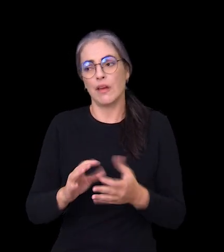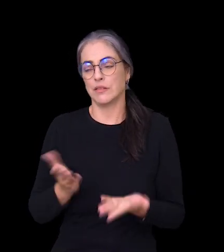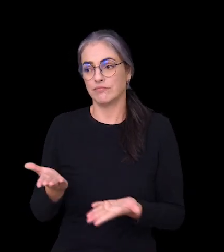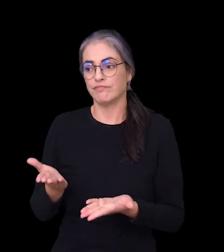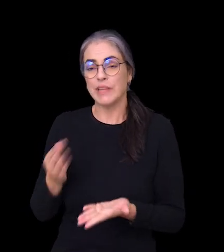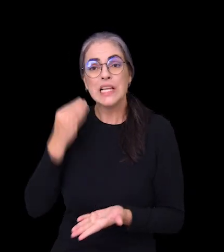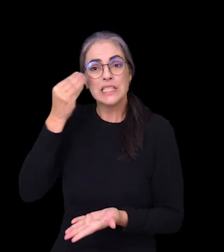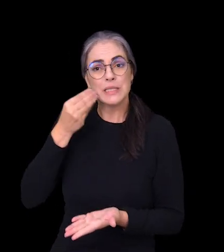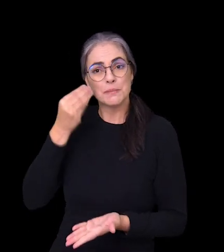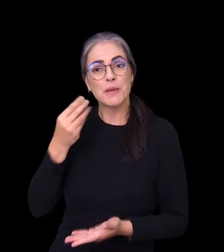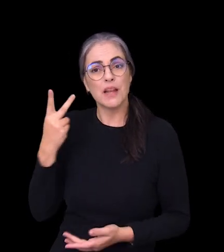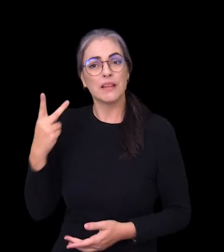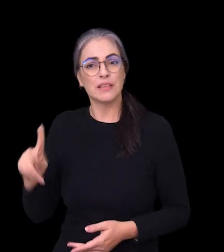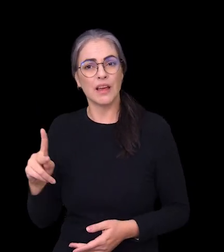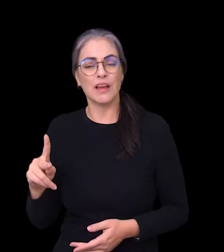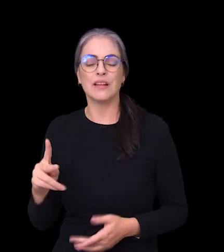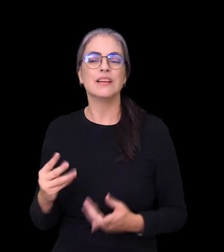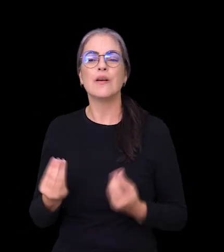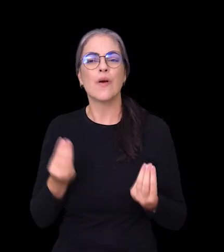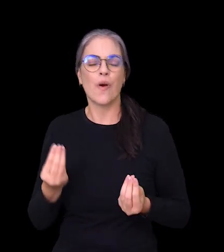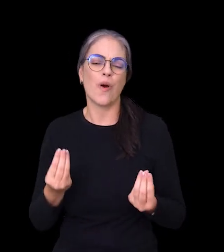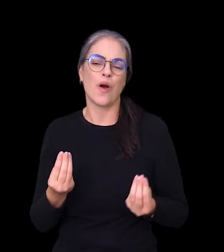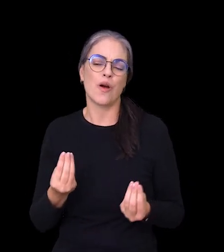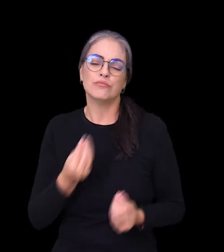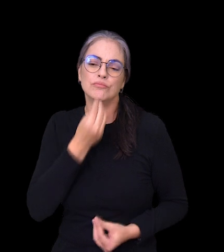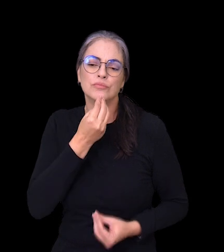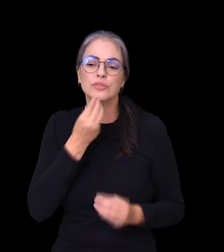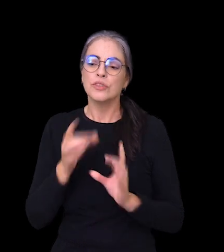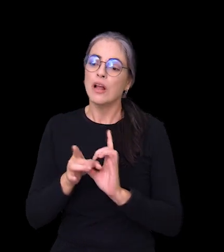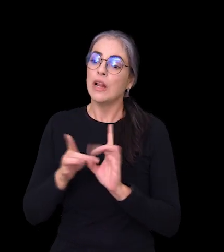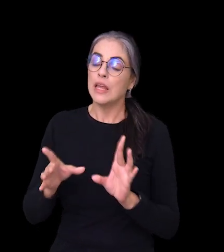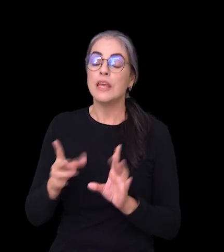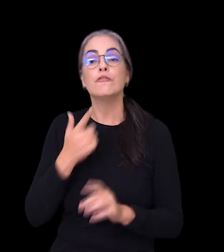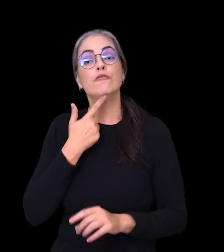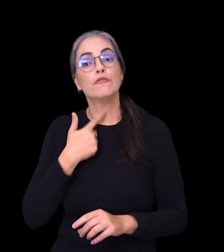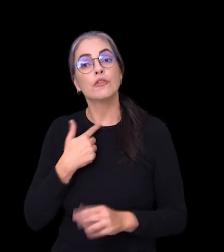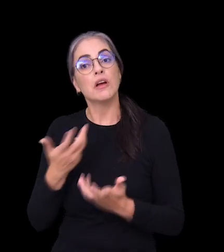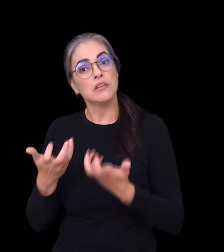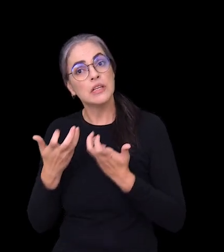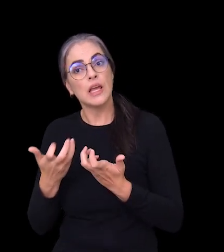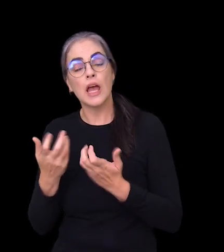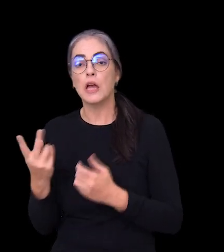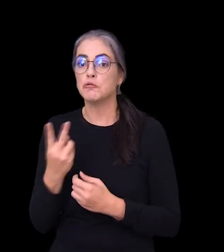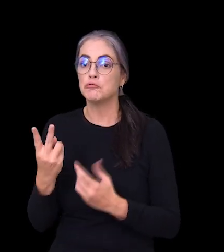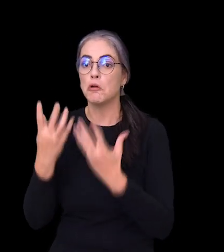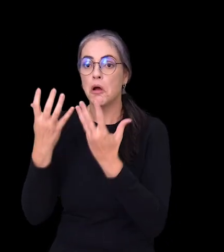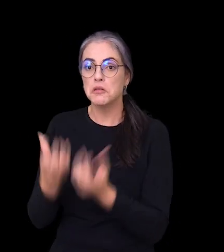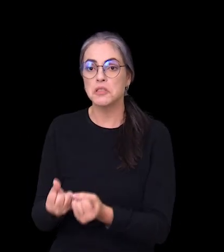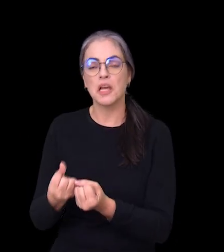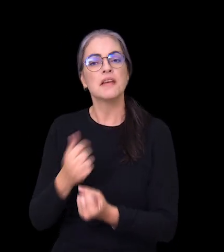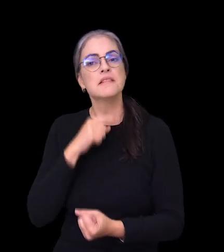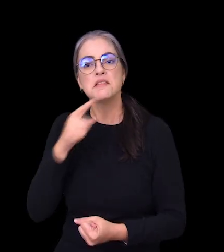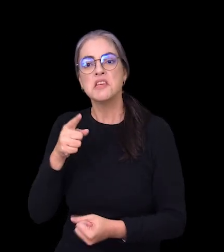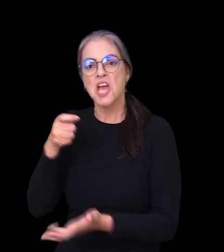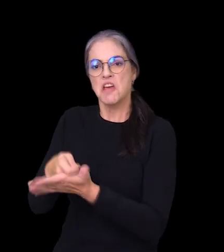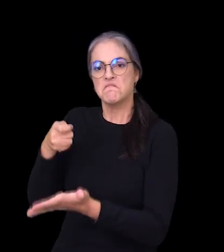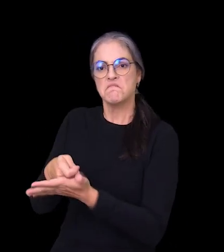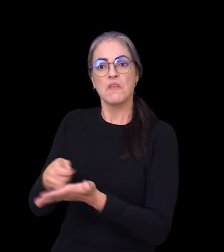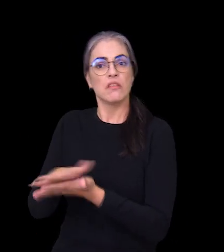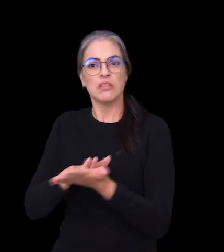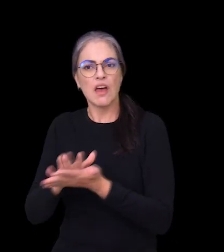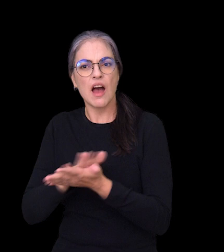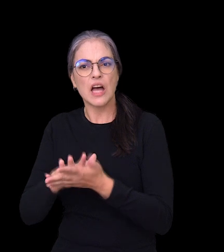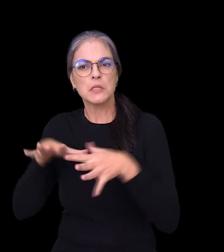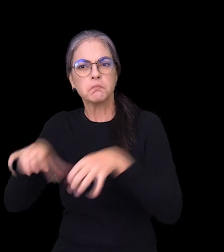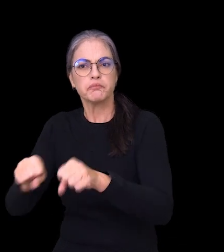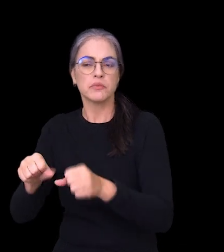possam acontecer de maneira livre, consentida, sem desigualdade, sem opressão, sem coerção, mas o que a gente sabe é que no